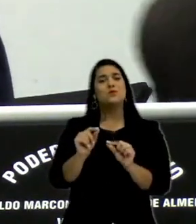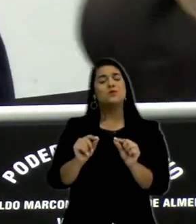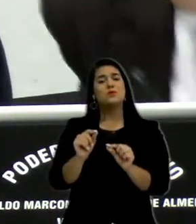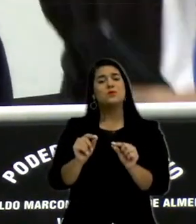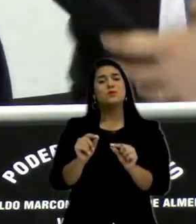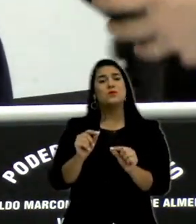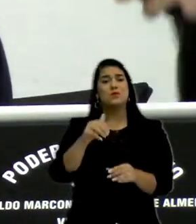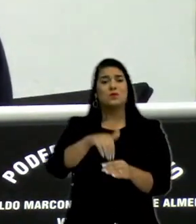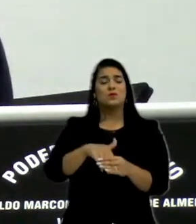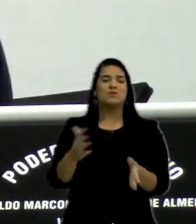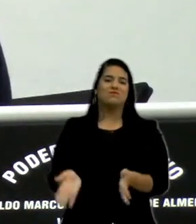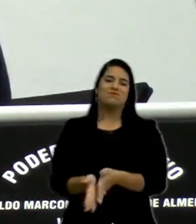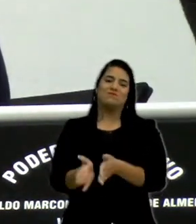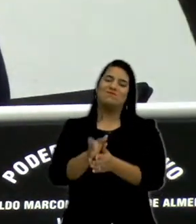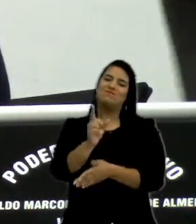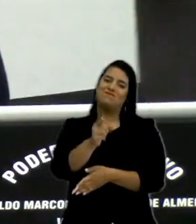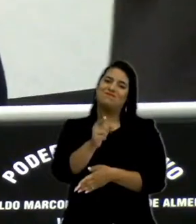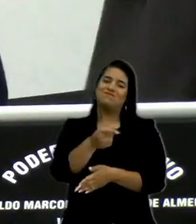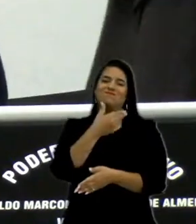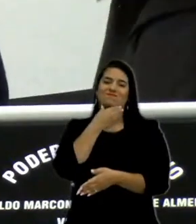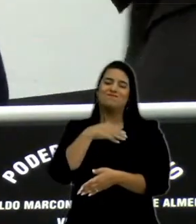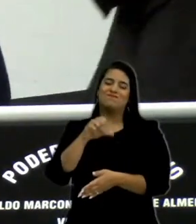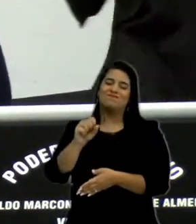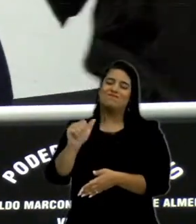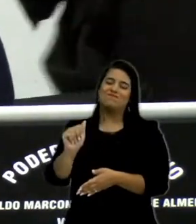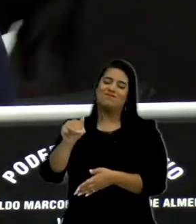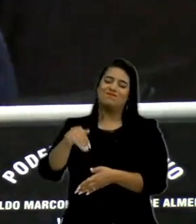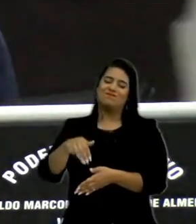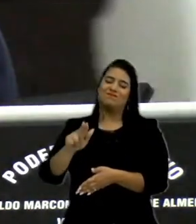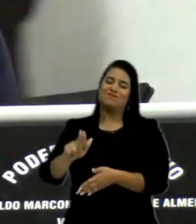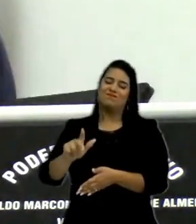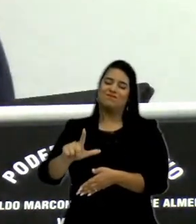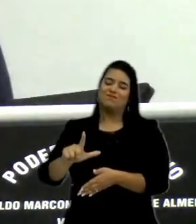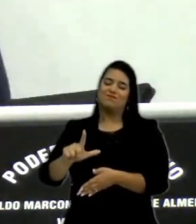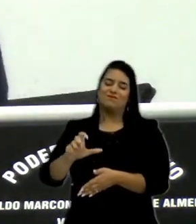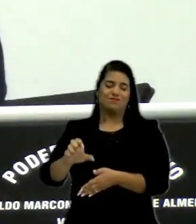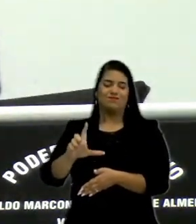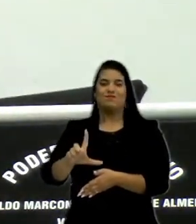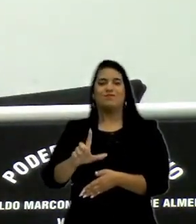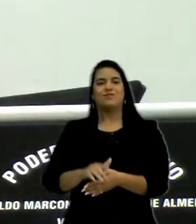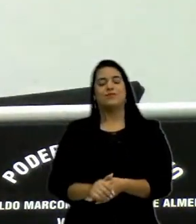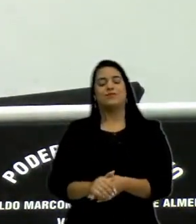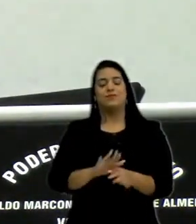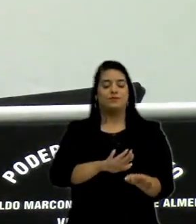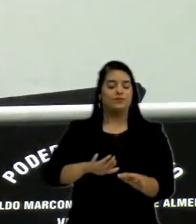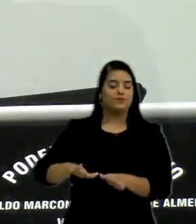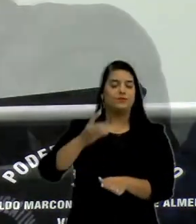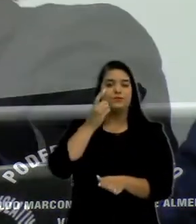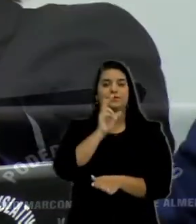um voto de aplauso a você, Samuel, que é mais do que merecido. Valeu. Vereador Diogo.